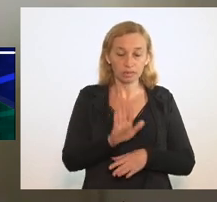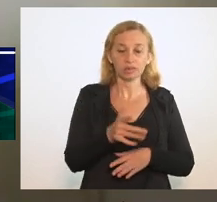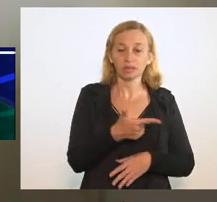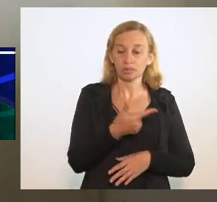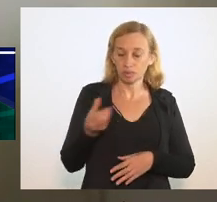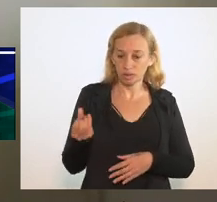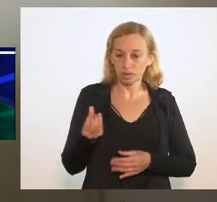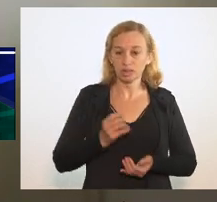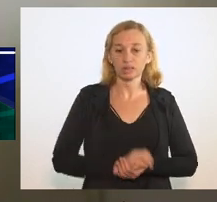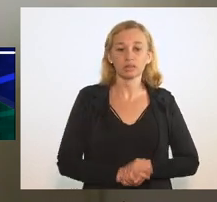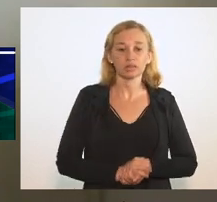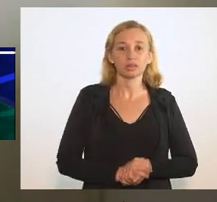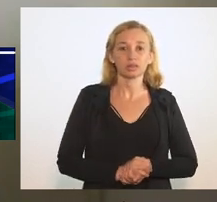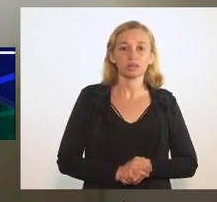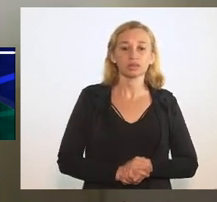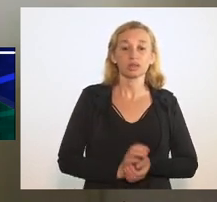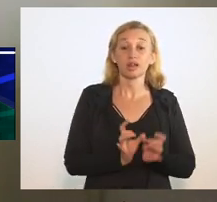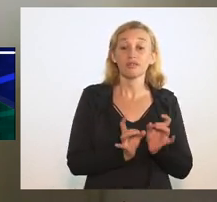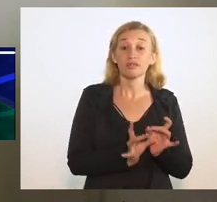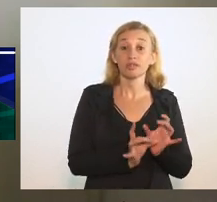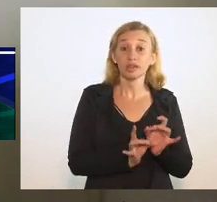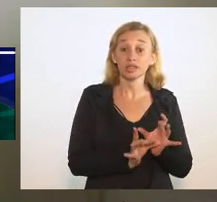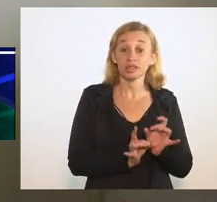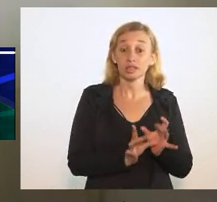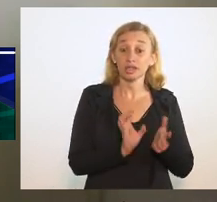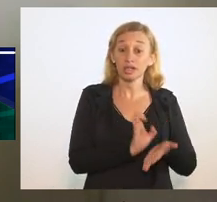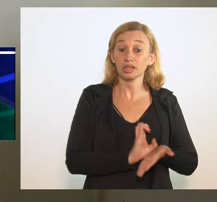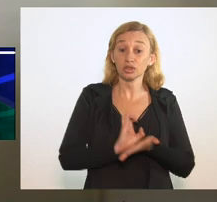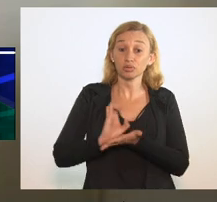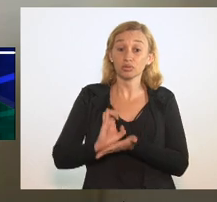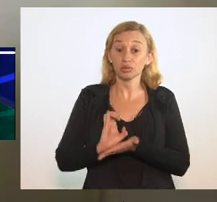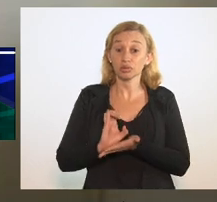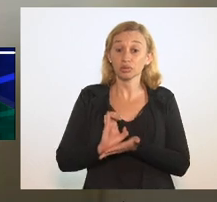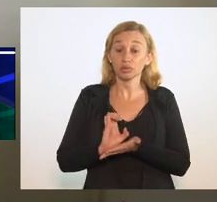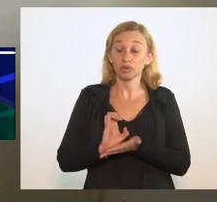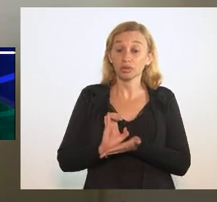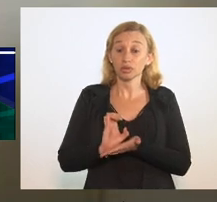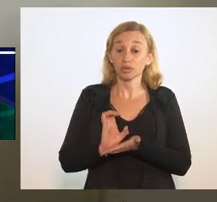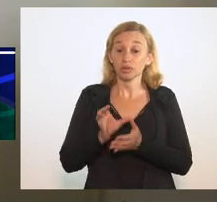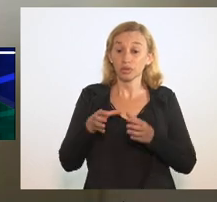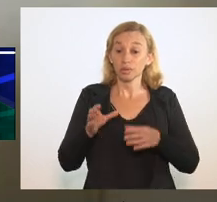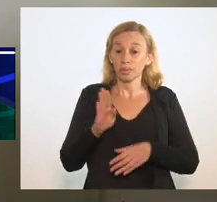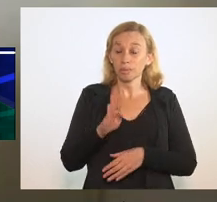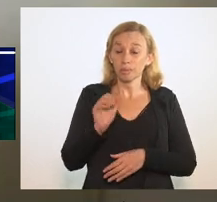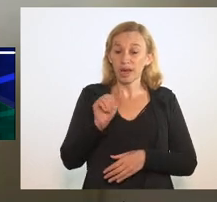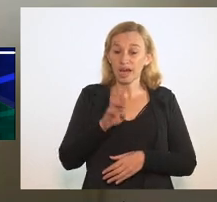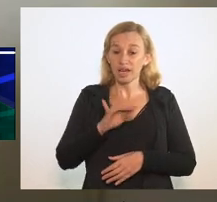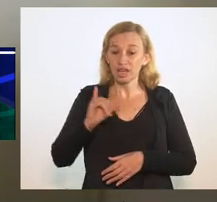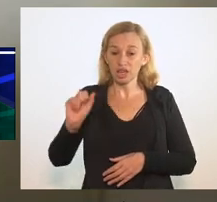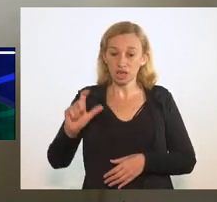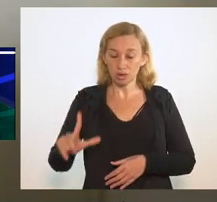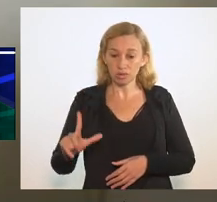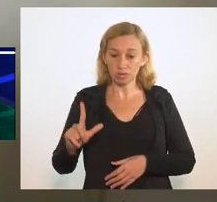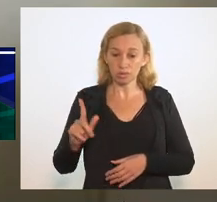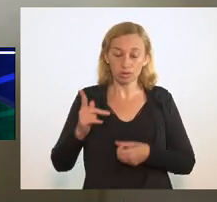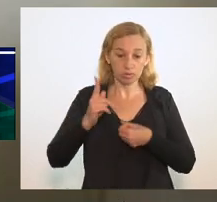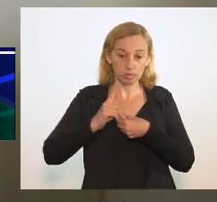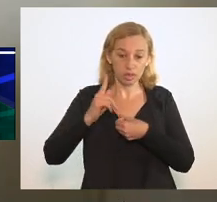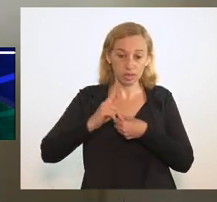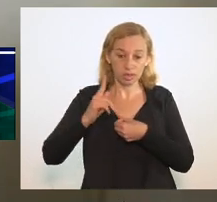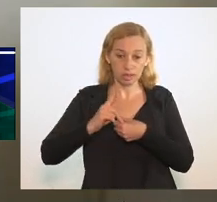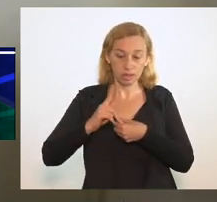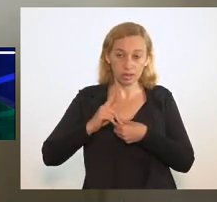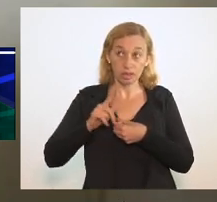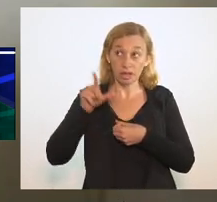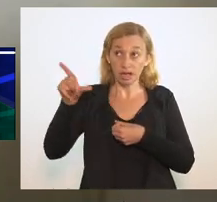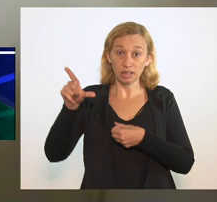2016, ela vendia, exportava o barril de petróleo para uma subsidiária sua no